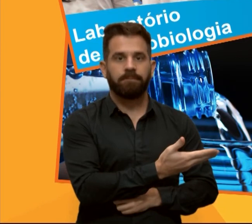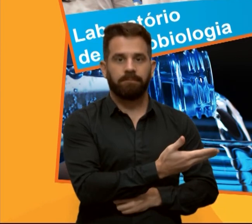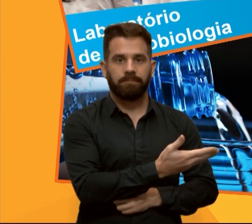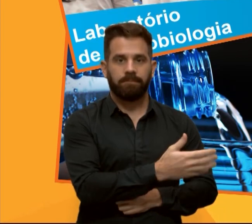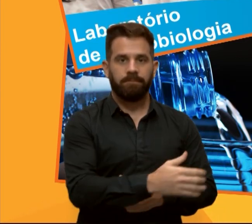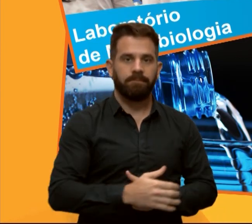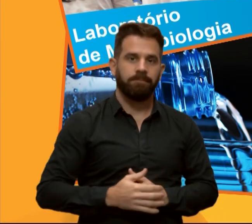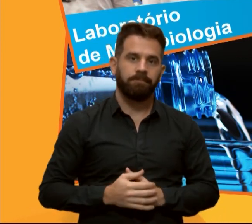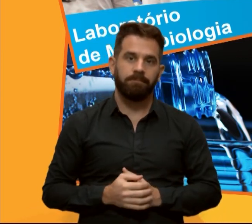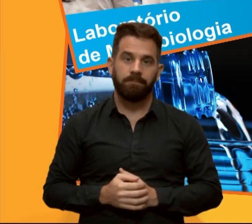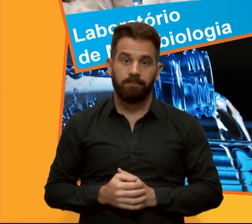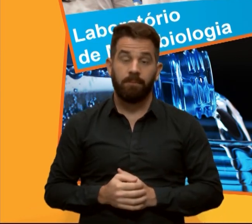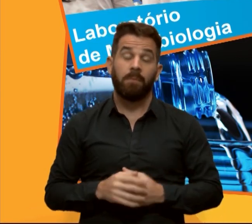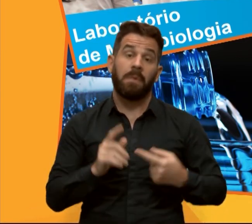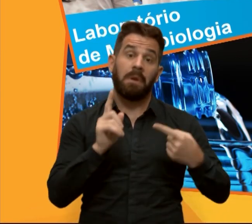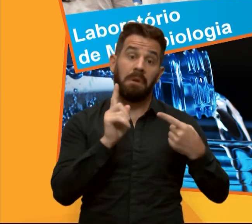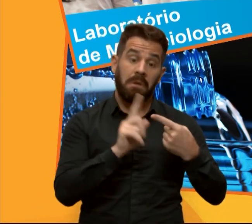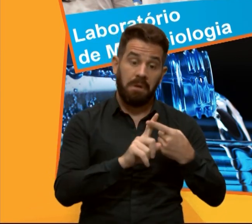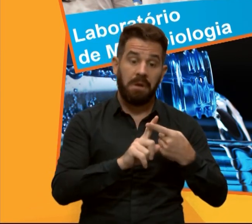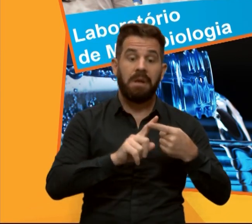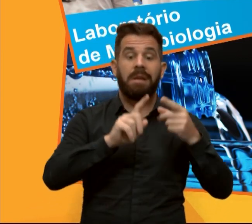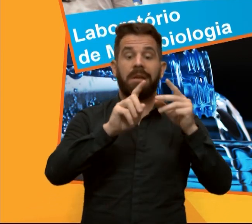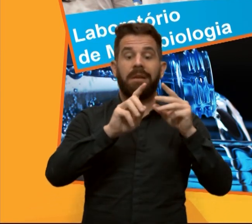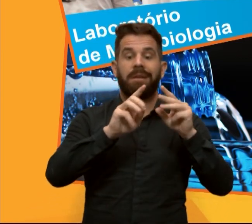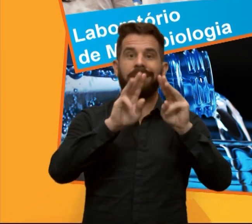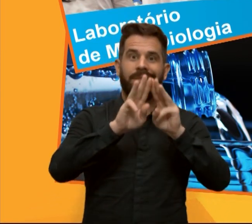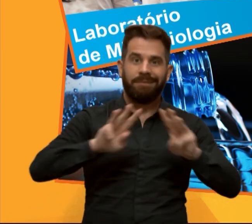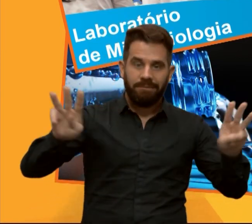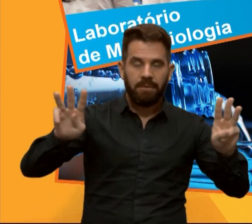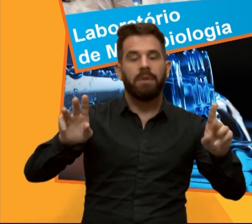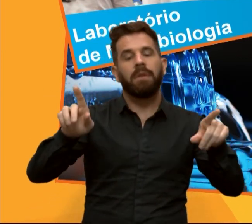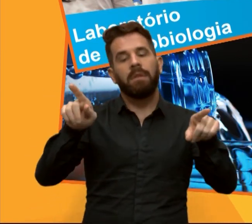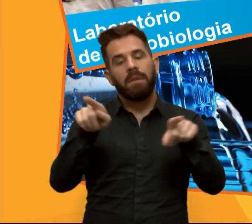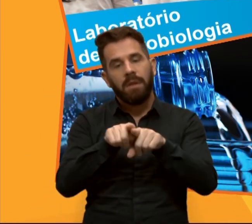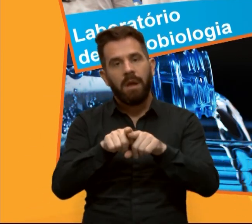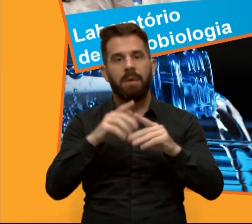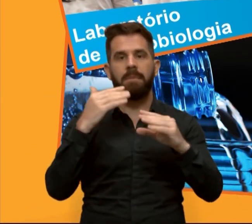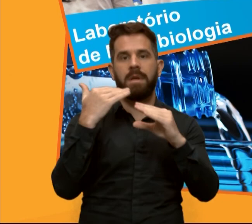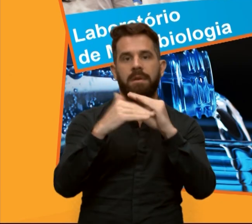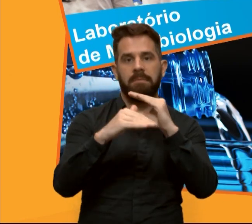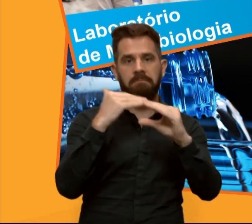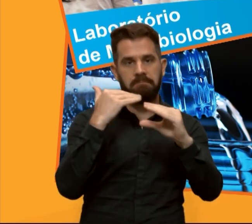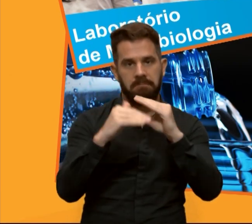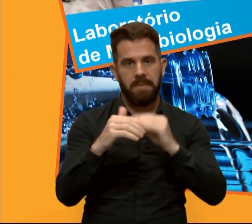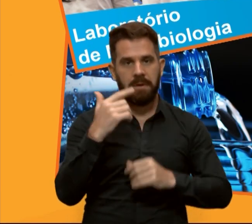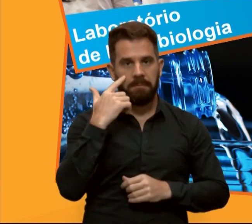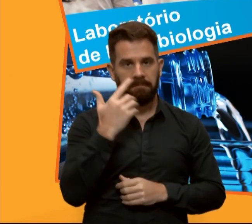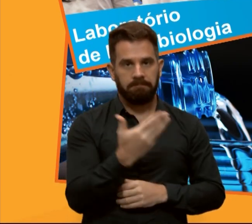lana.esc.ufg.br ou pelo telefone e e-mail que aparece na sua tela.